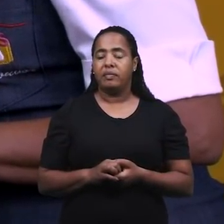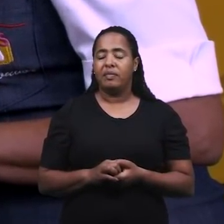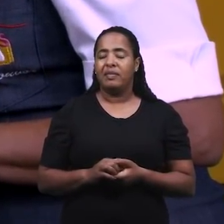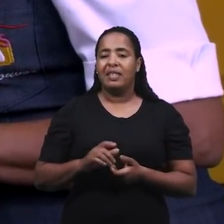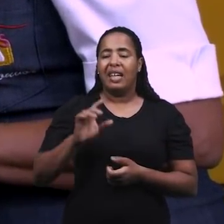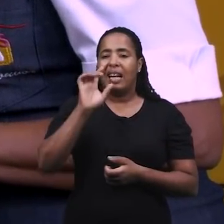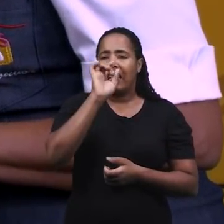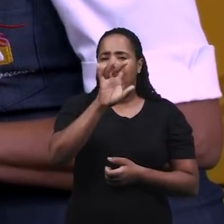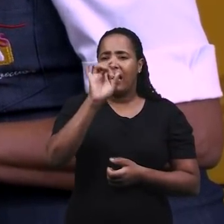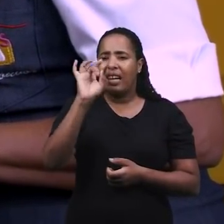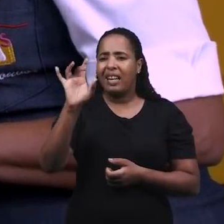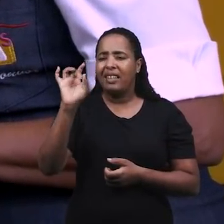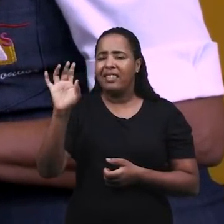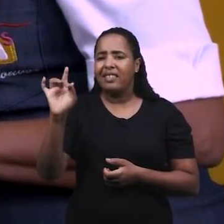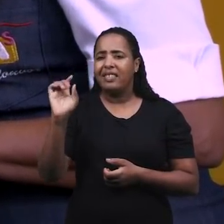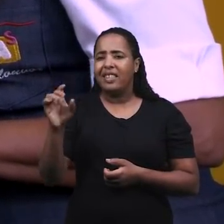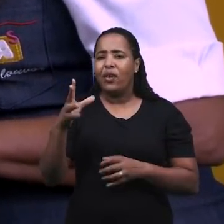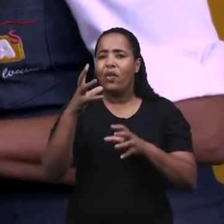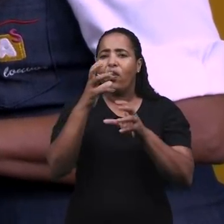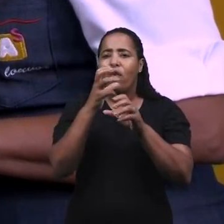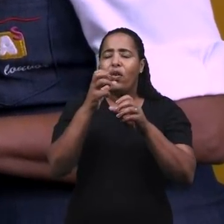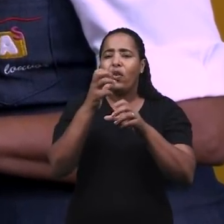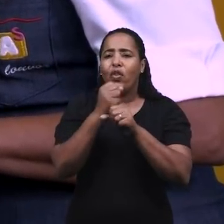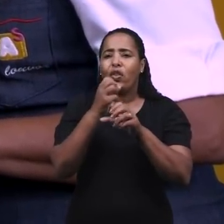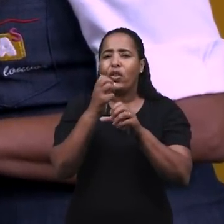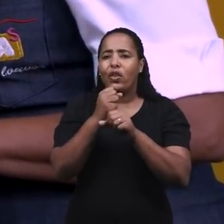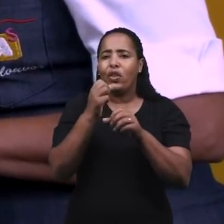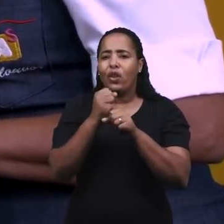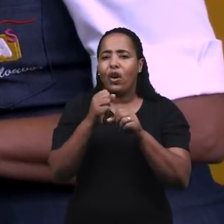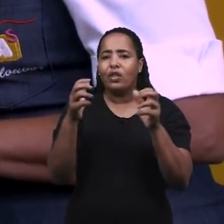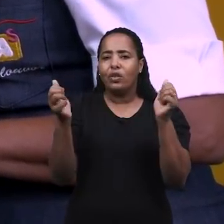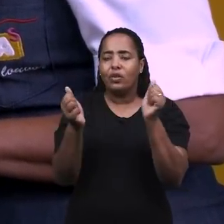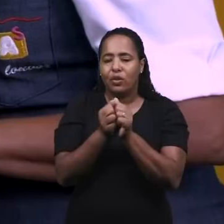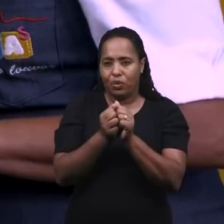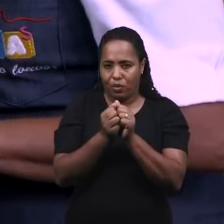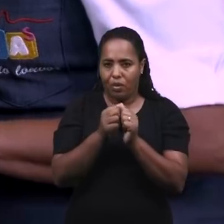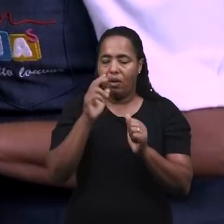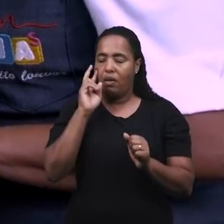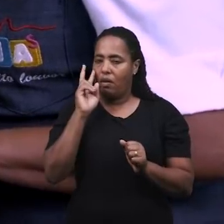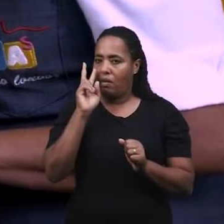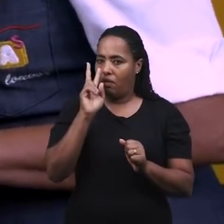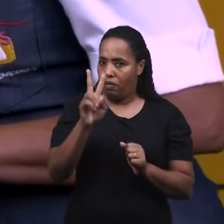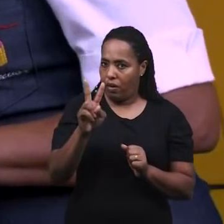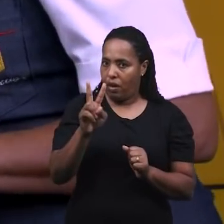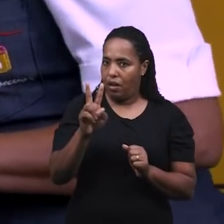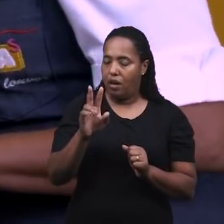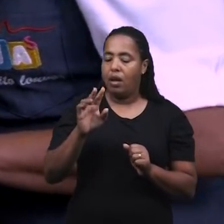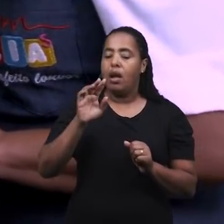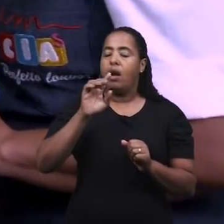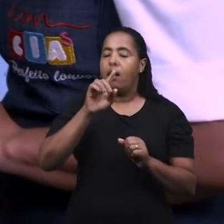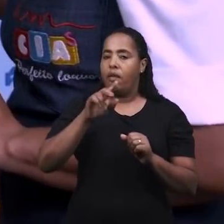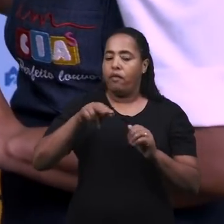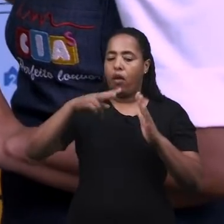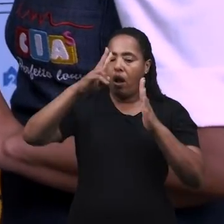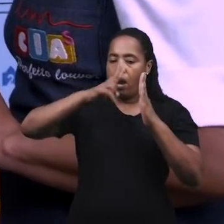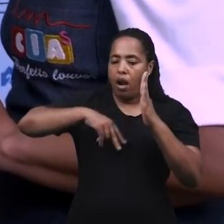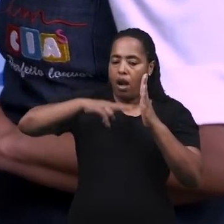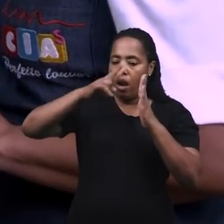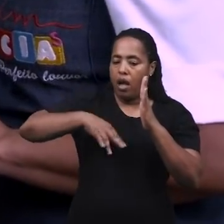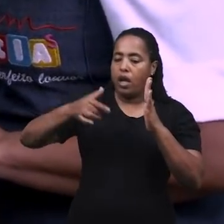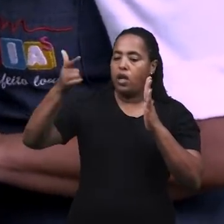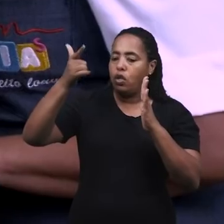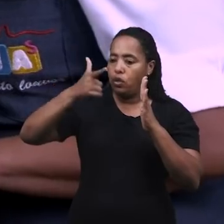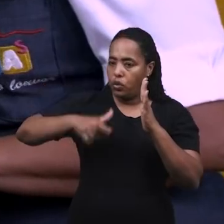cada cifra para qual notinha que vai tocar juntinho. Então a tia vai estar lendo